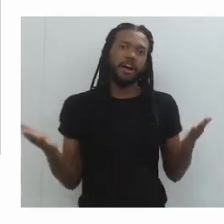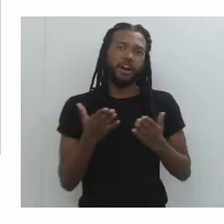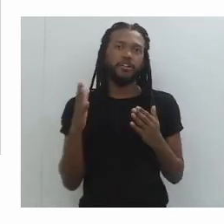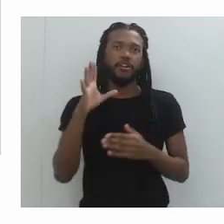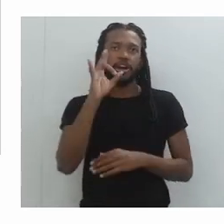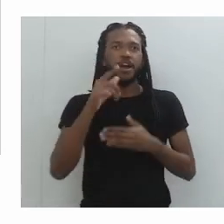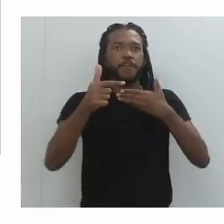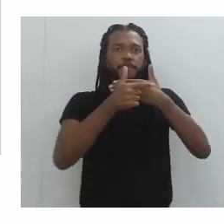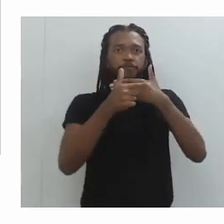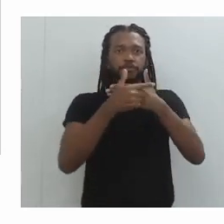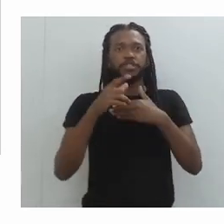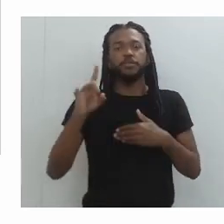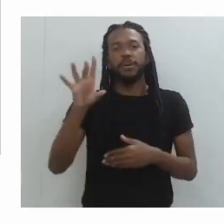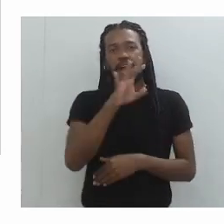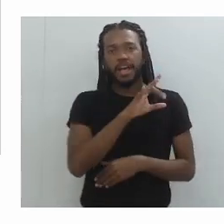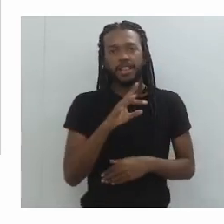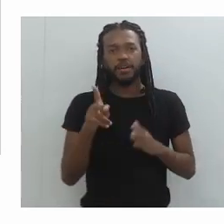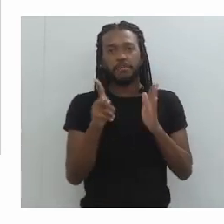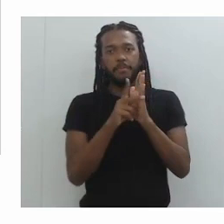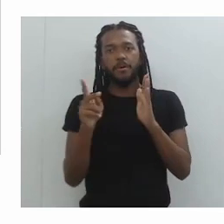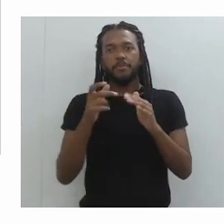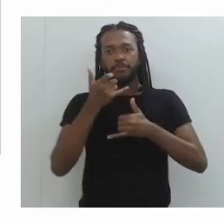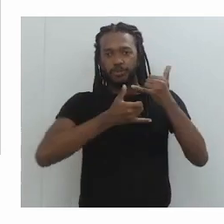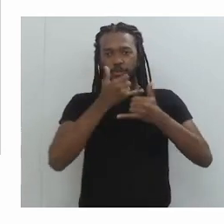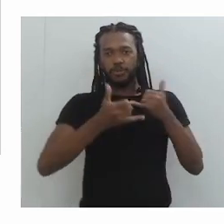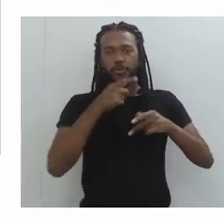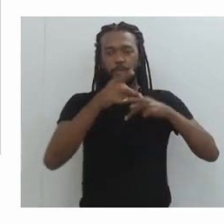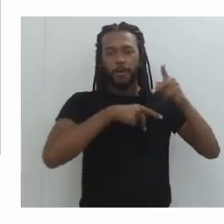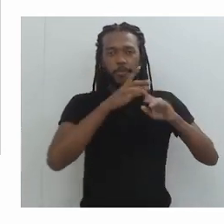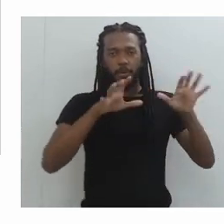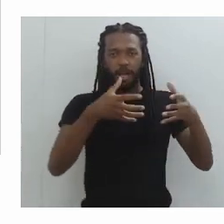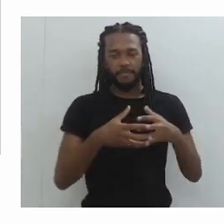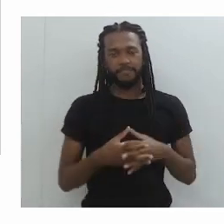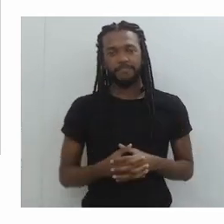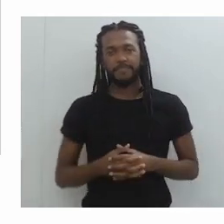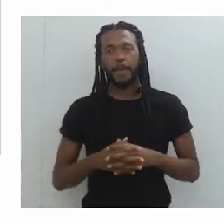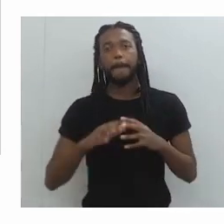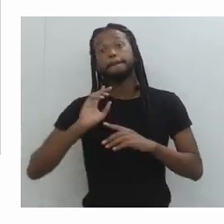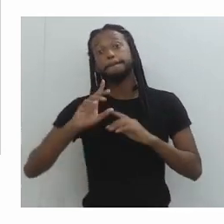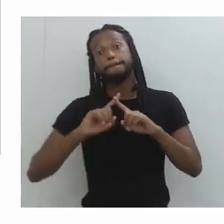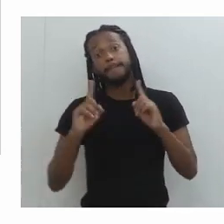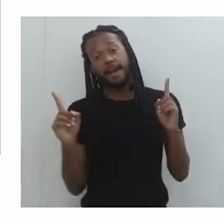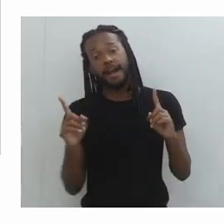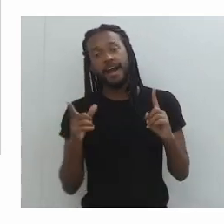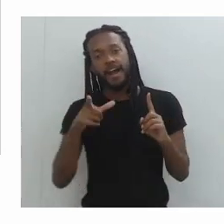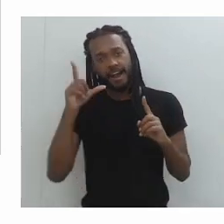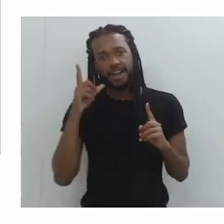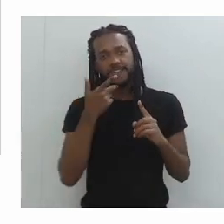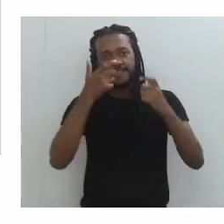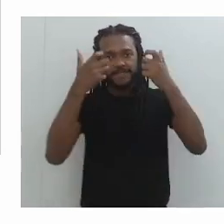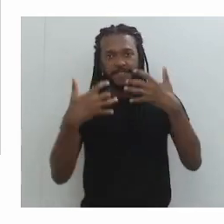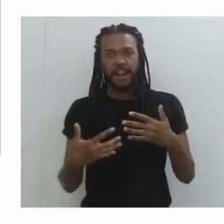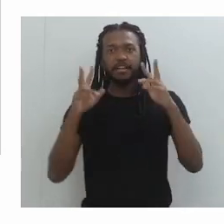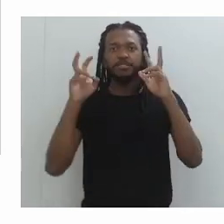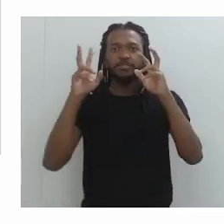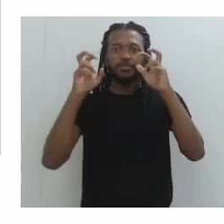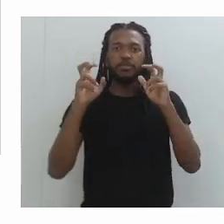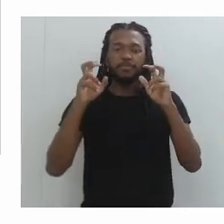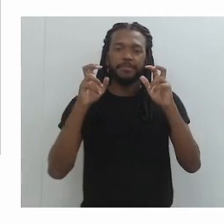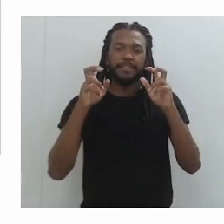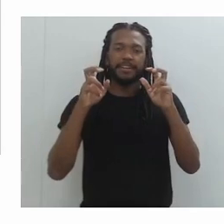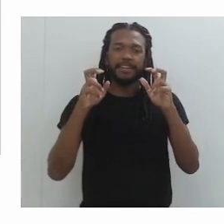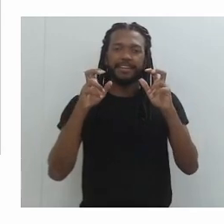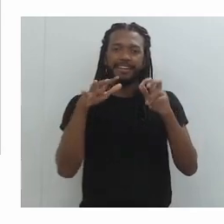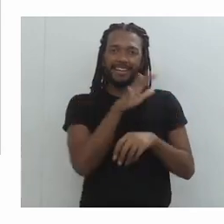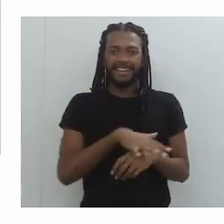cada função de cada jogo popular, né? Mas aí, antes de eu falar da amarelinha, eu